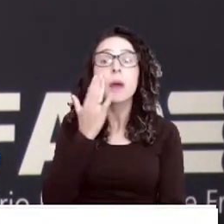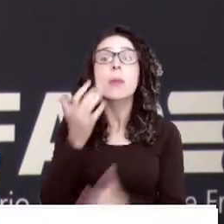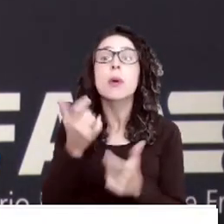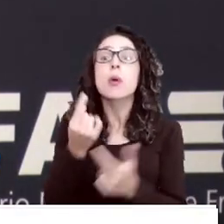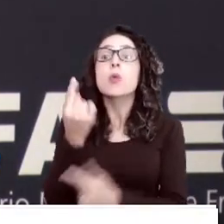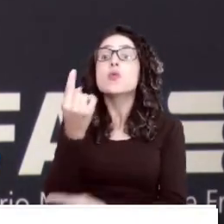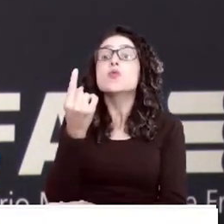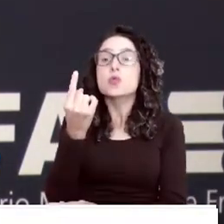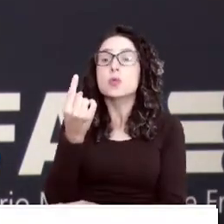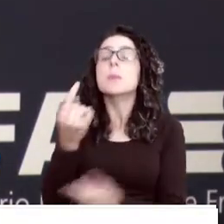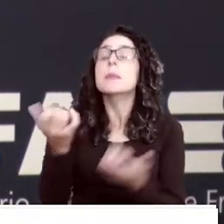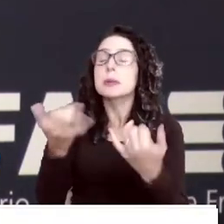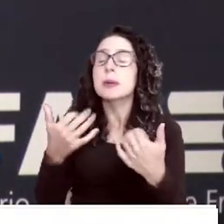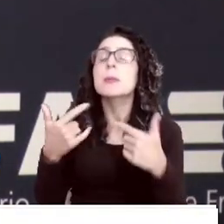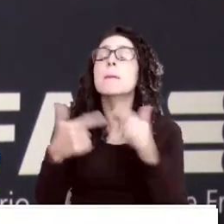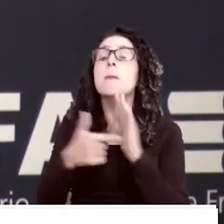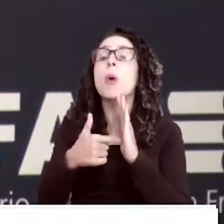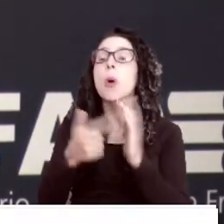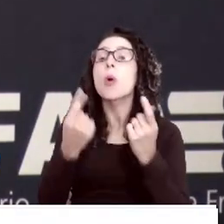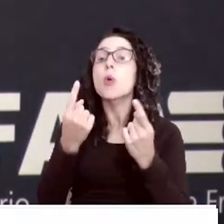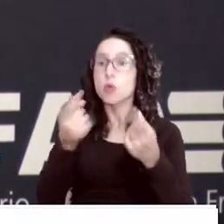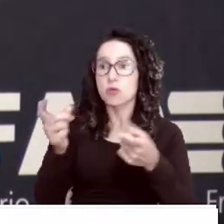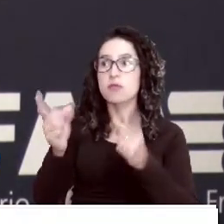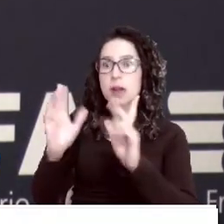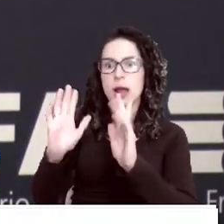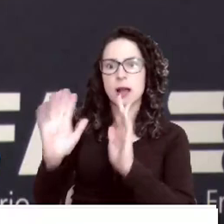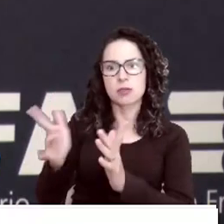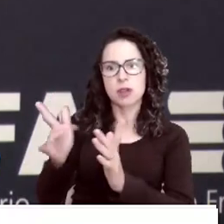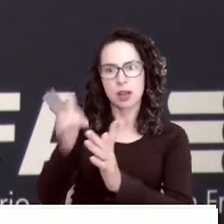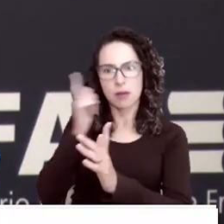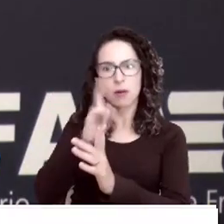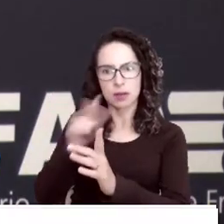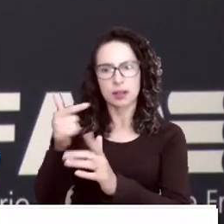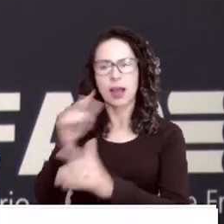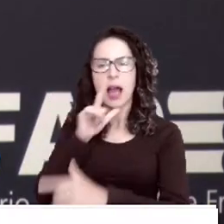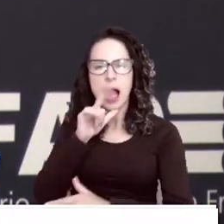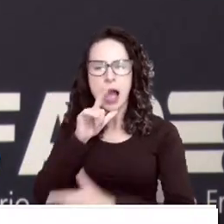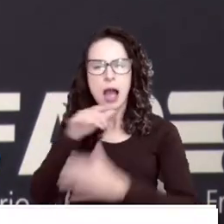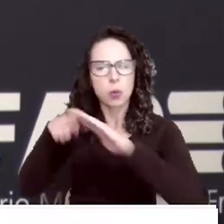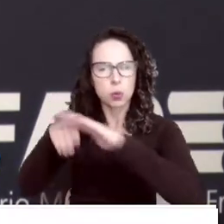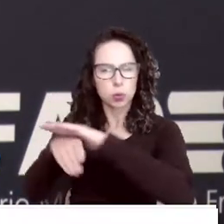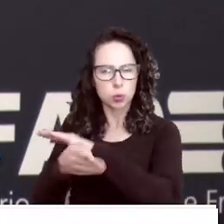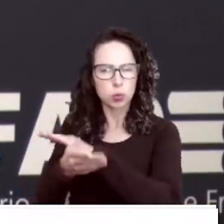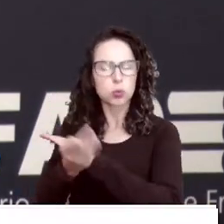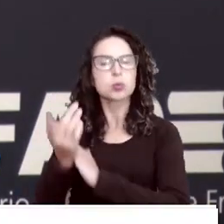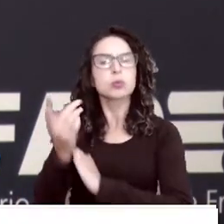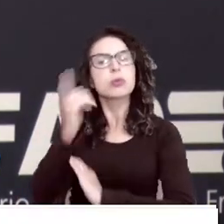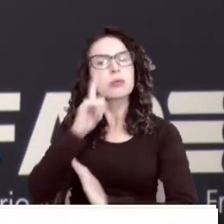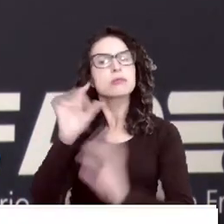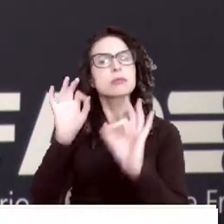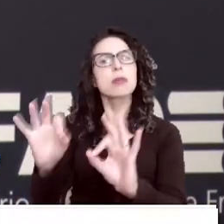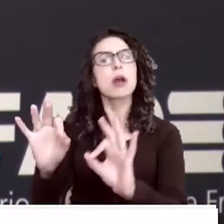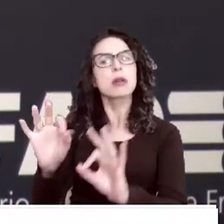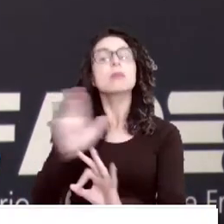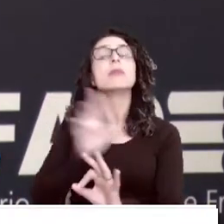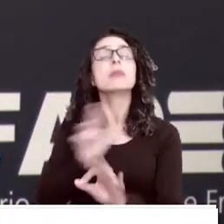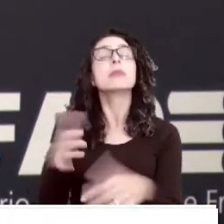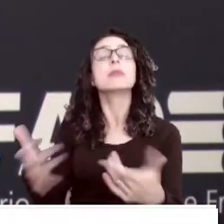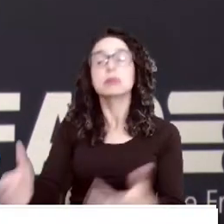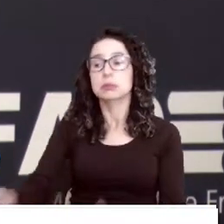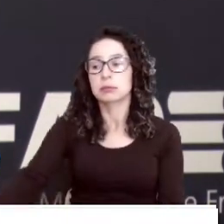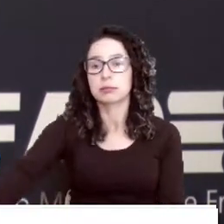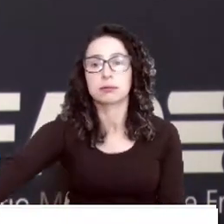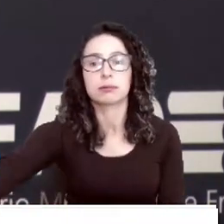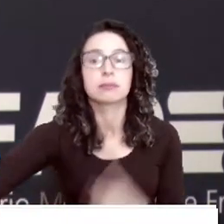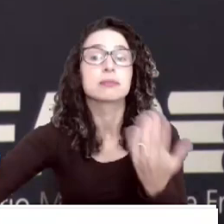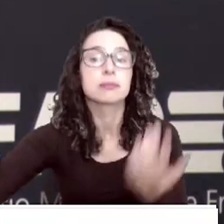exemplo, aonde foi privatizado o serviço de água e esgoto, que deu certo. Então,